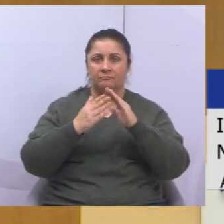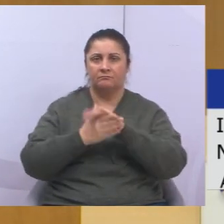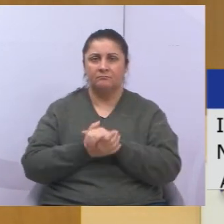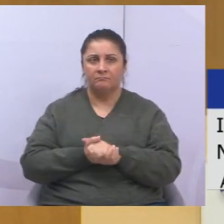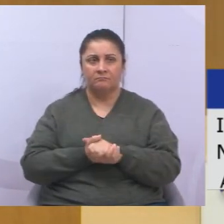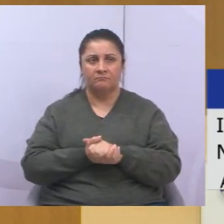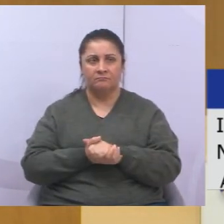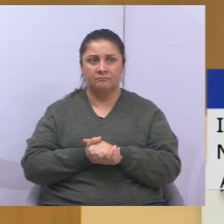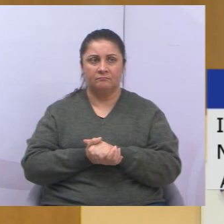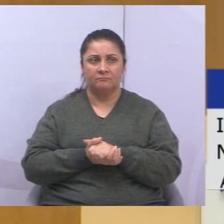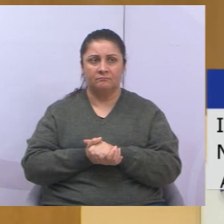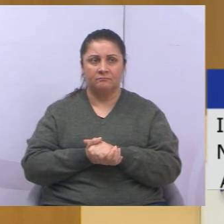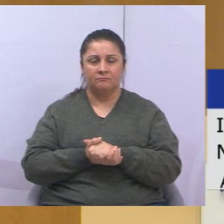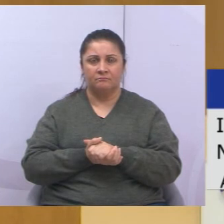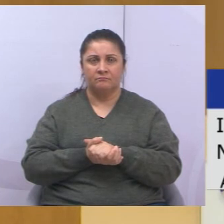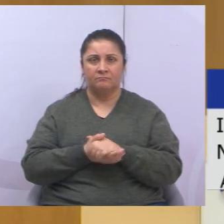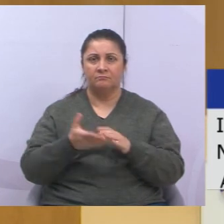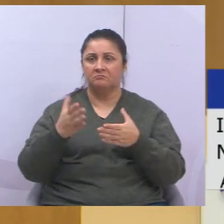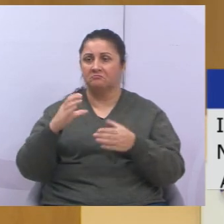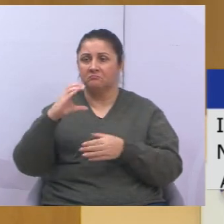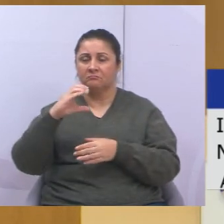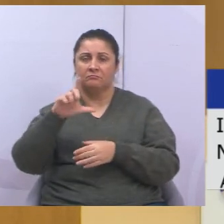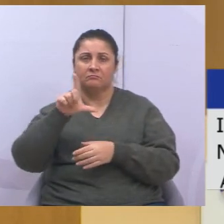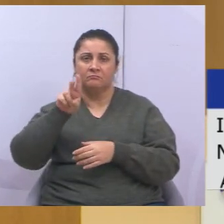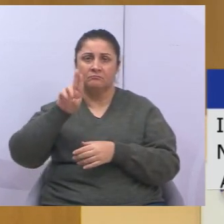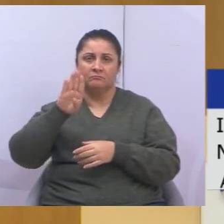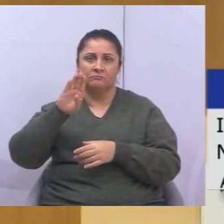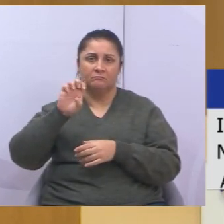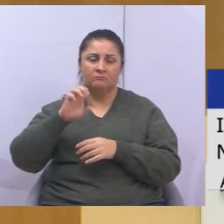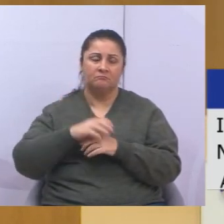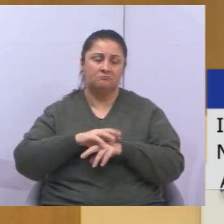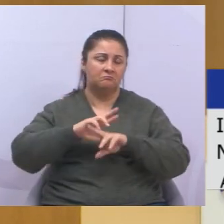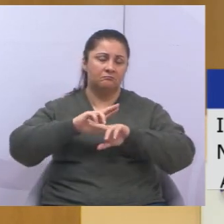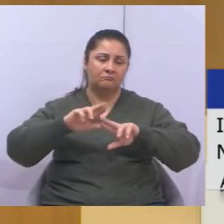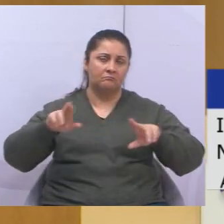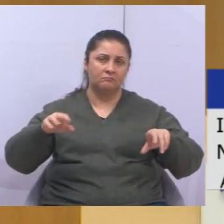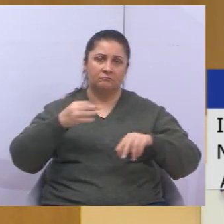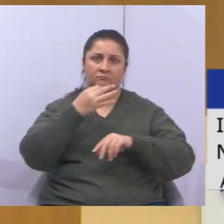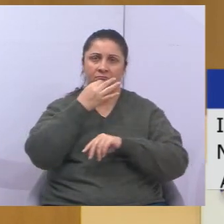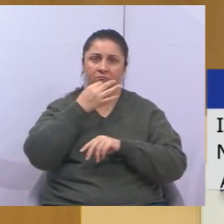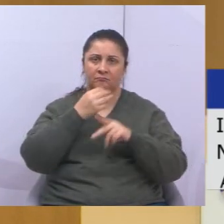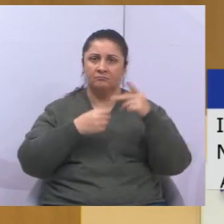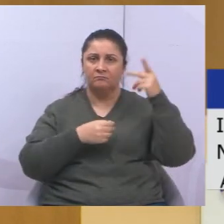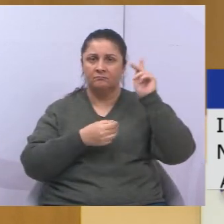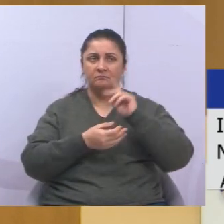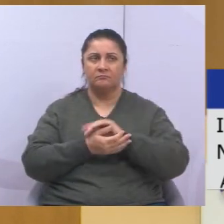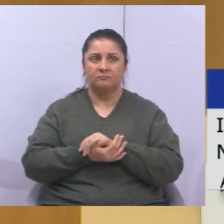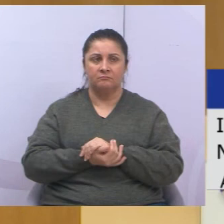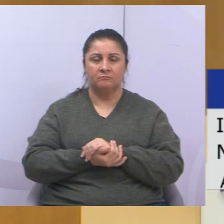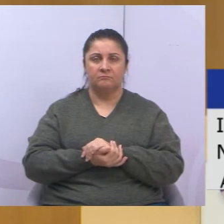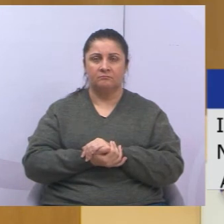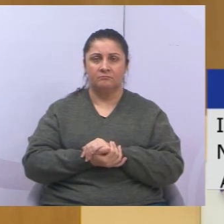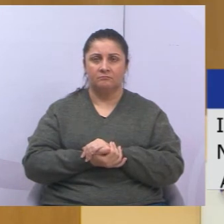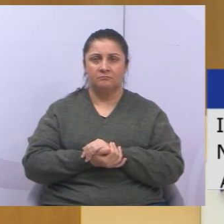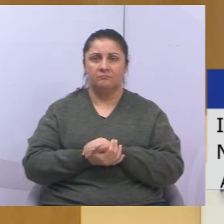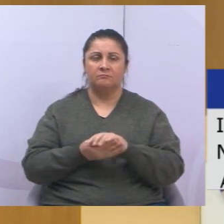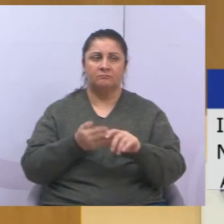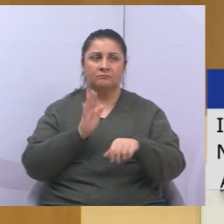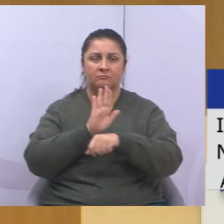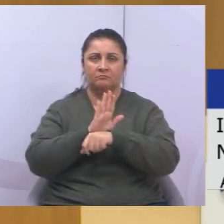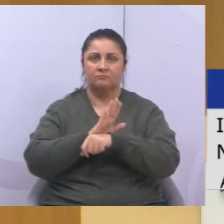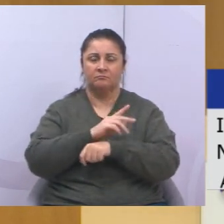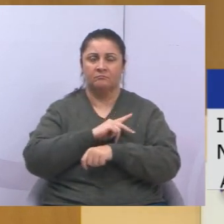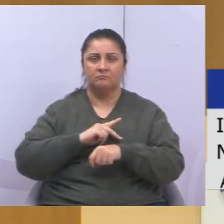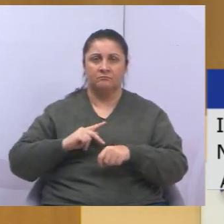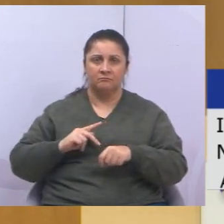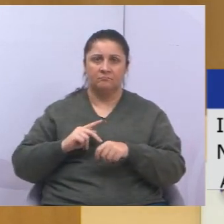repente, de uma agremiação, né, e assim por diante. Né? Então fica essa sugestão desse vereador, tá, para contribuir com o seu